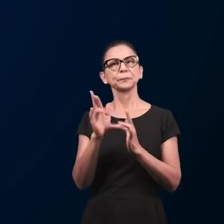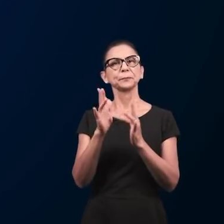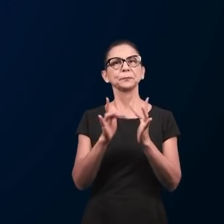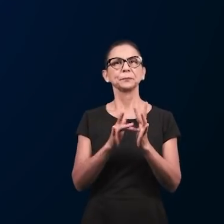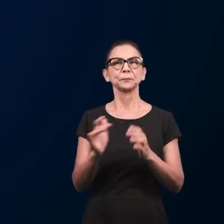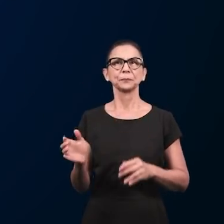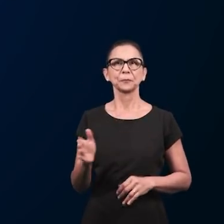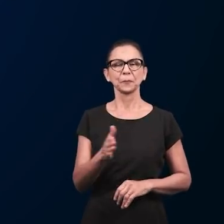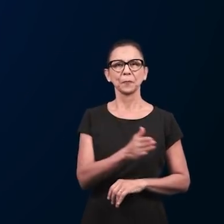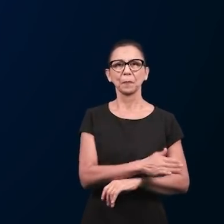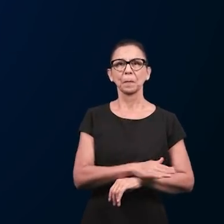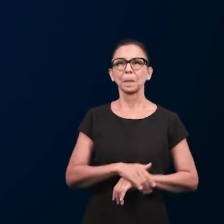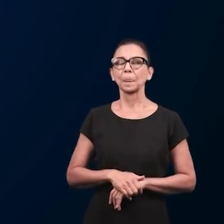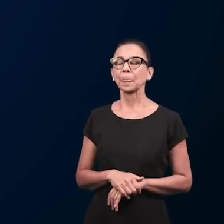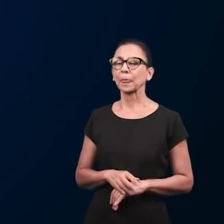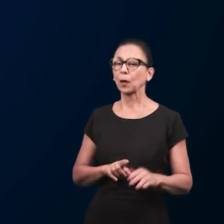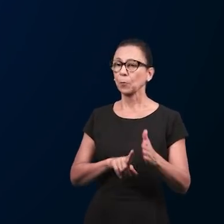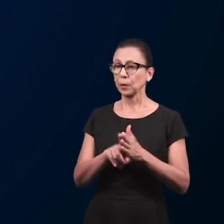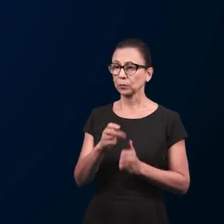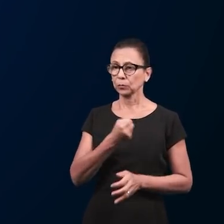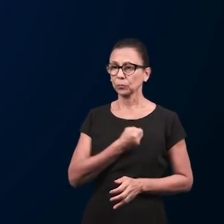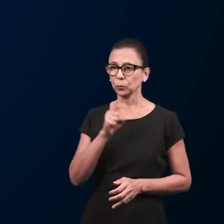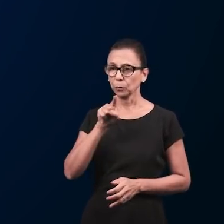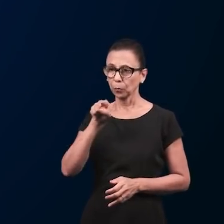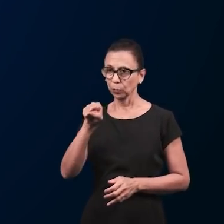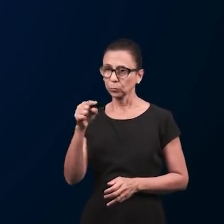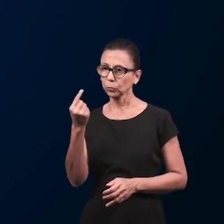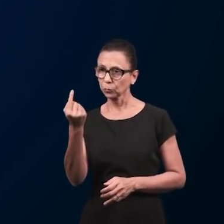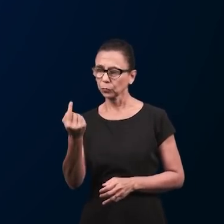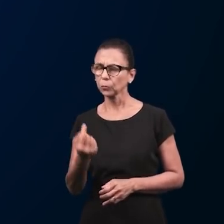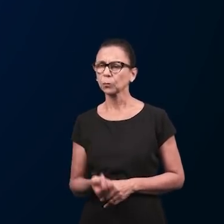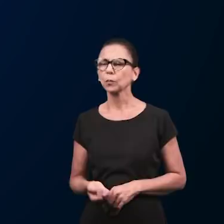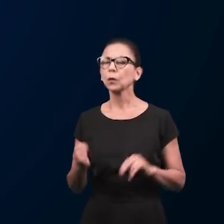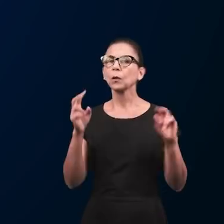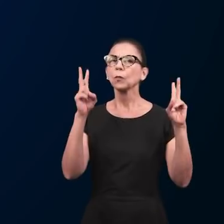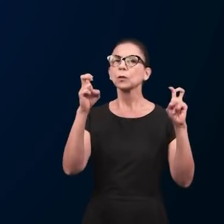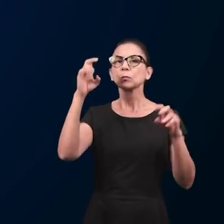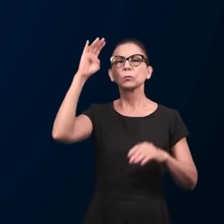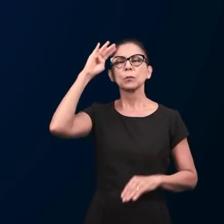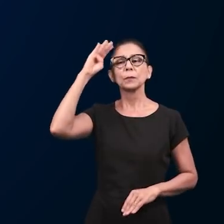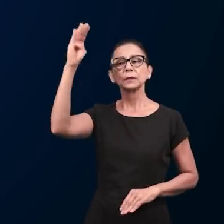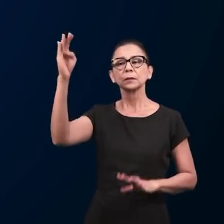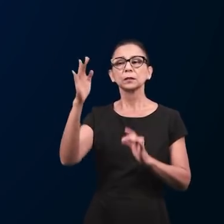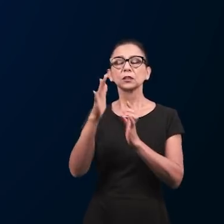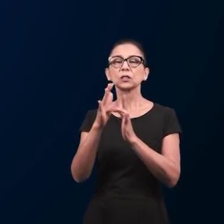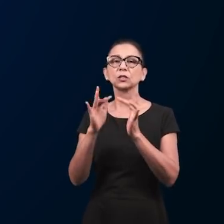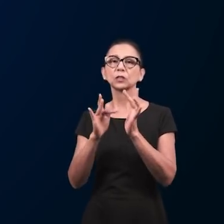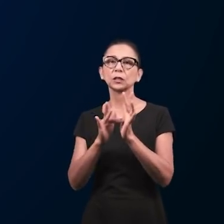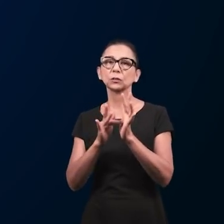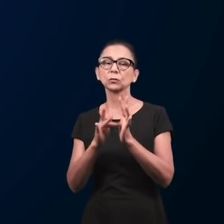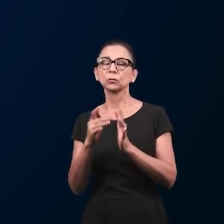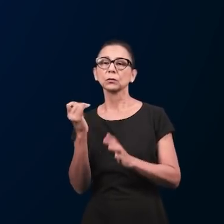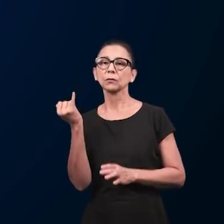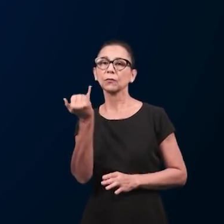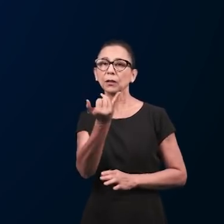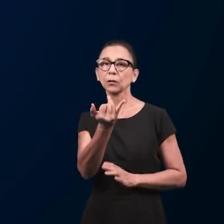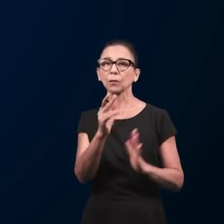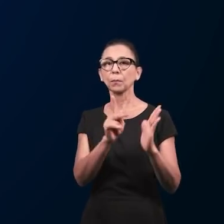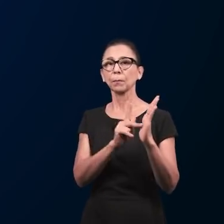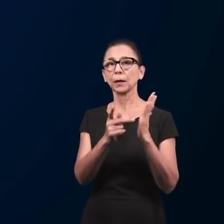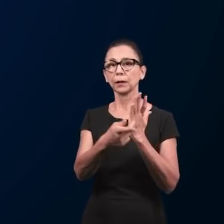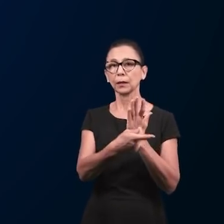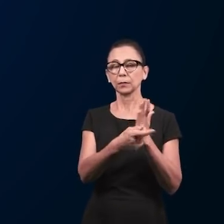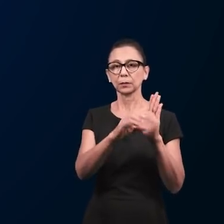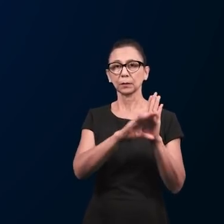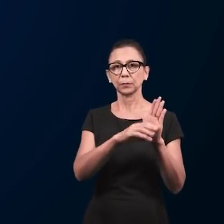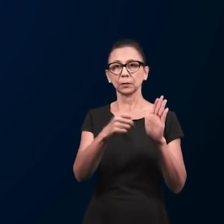A paz, Senhor Jesus. Samuel, eu vou ler a pergunta 1.1. Qual foi o assunto central abordado pelo Senhor Jesus